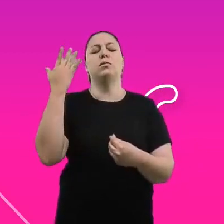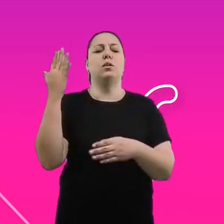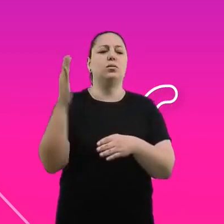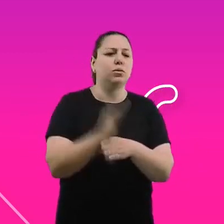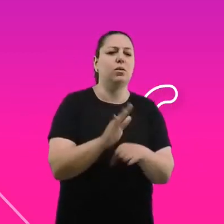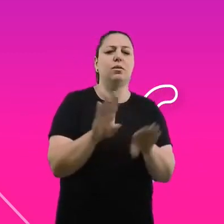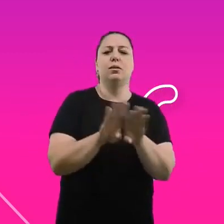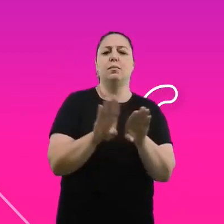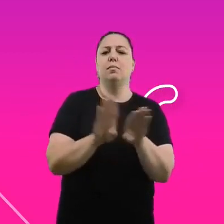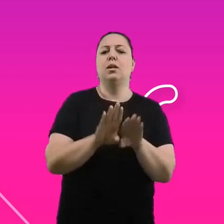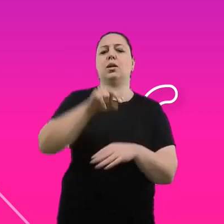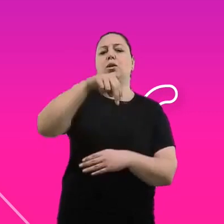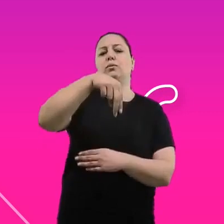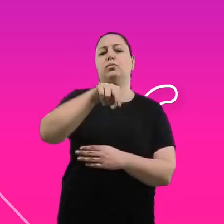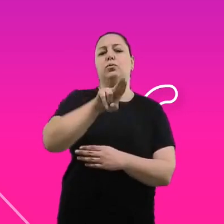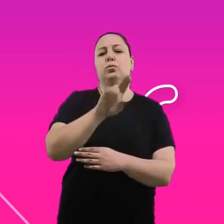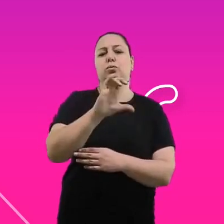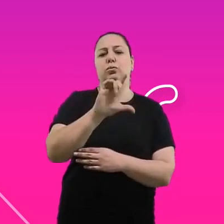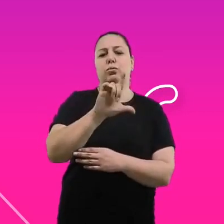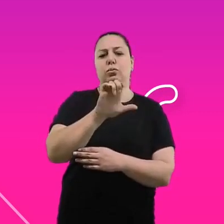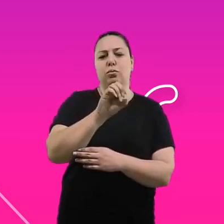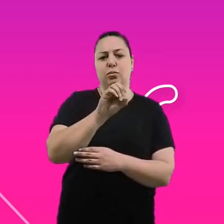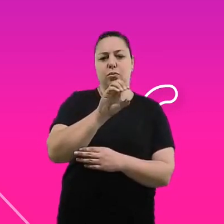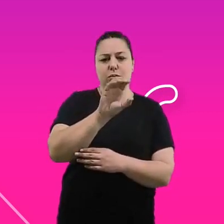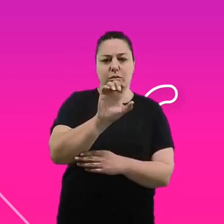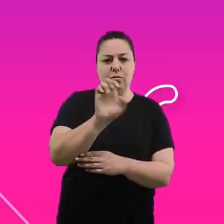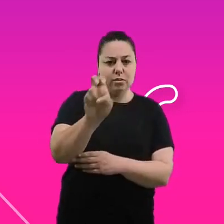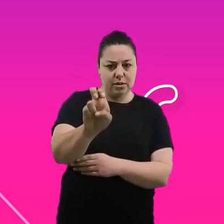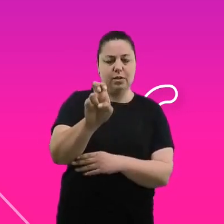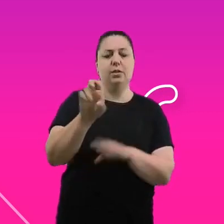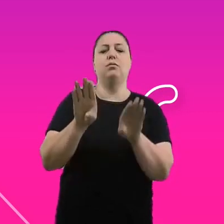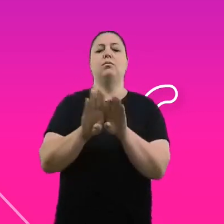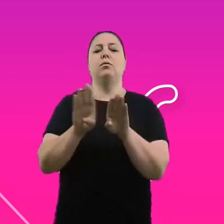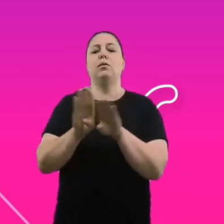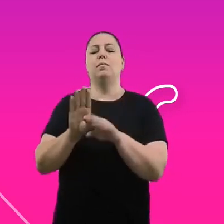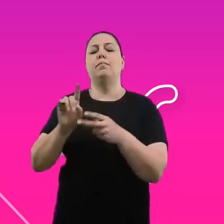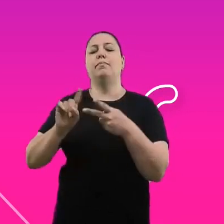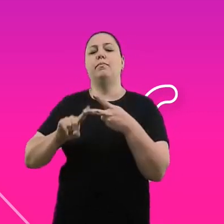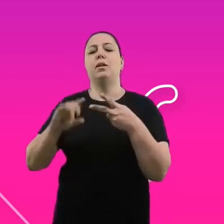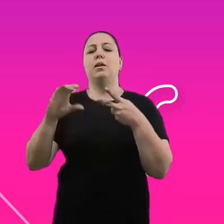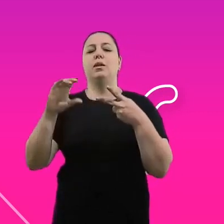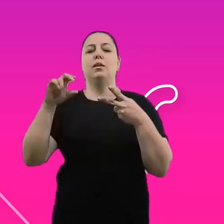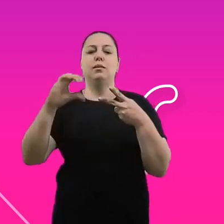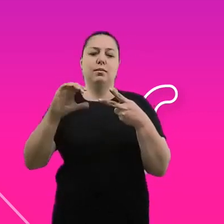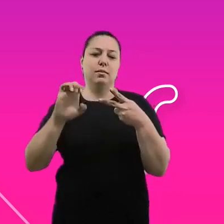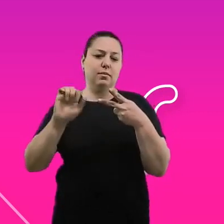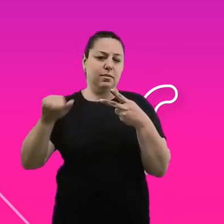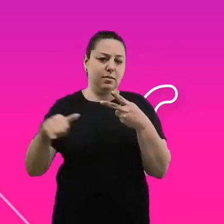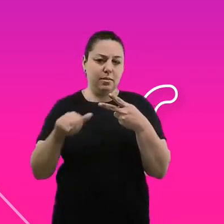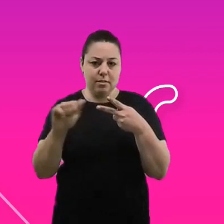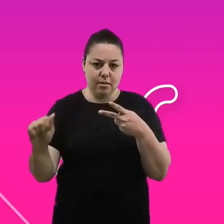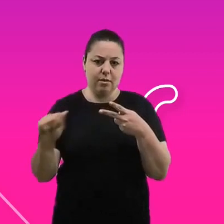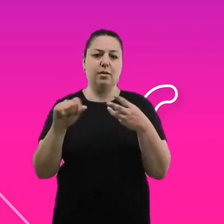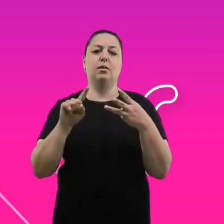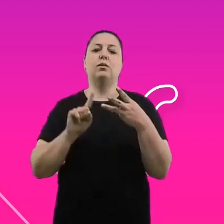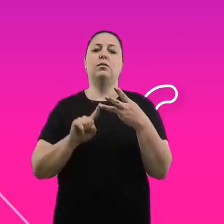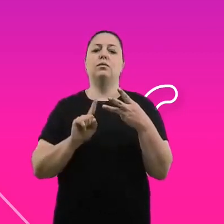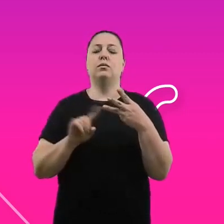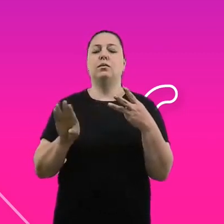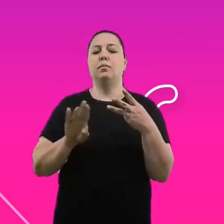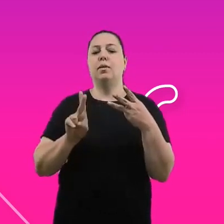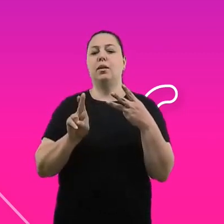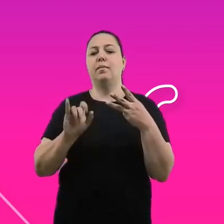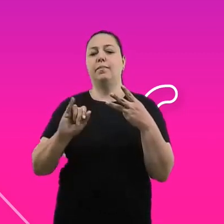Corregedoria, o pessoal da Seja, o pessoal do Numoped, na pessoa do Ricardo Bosco, que